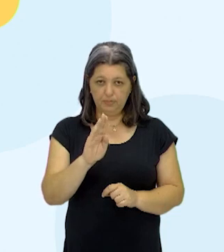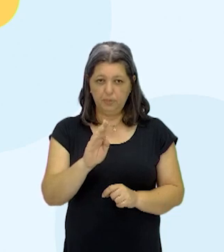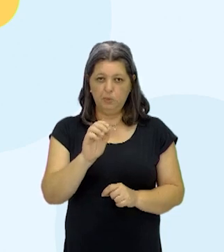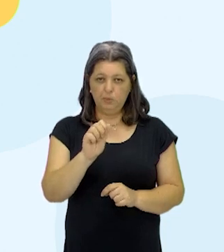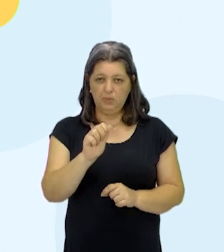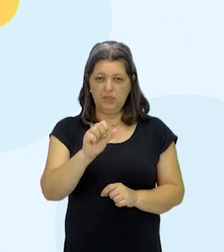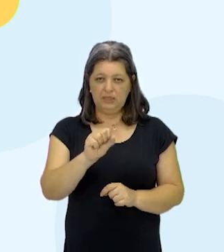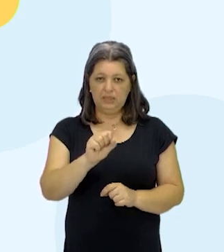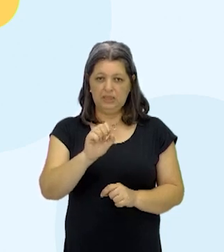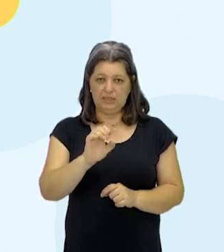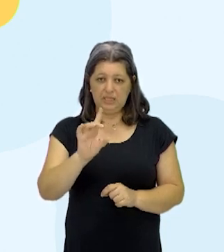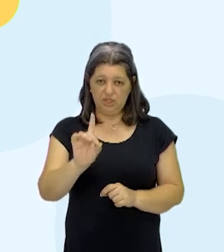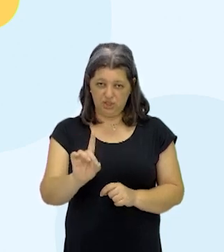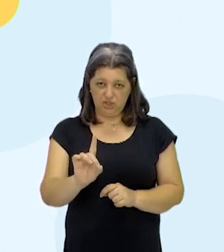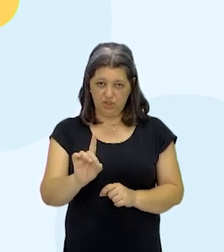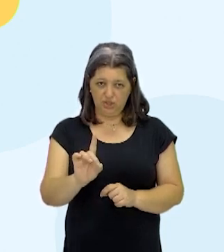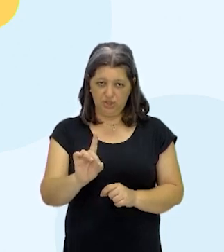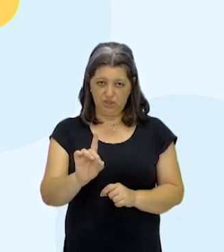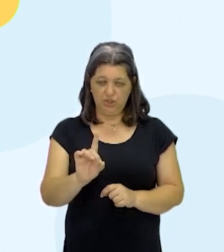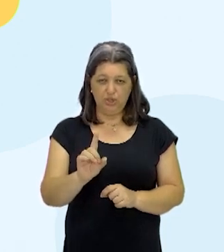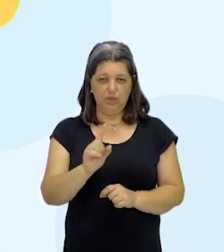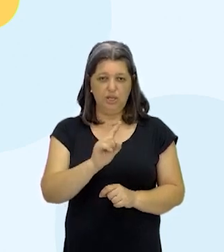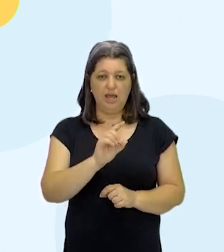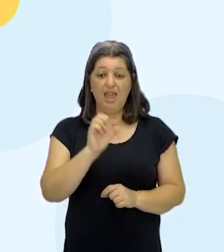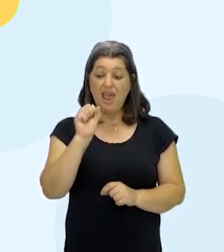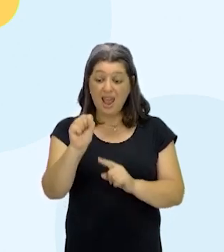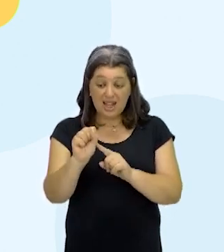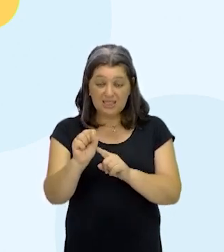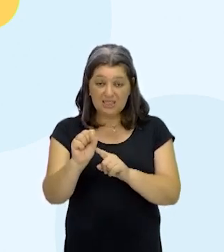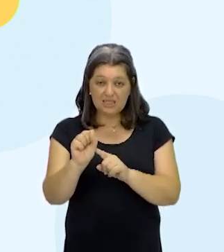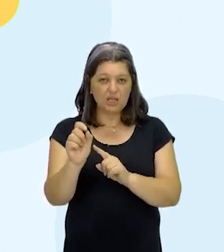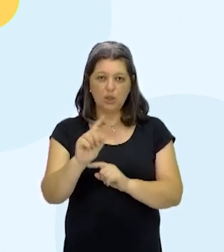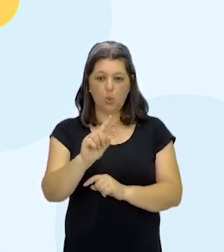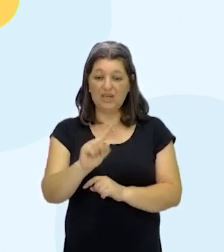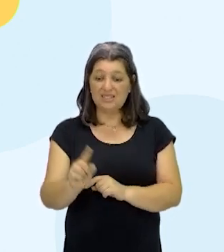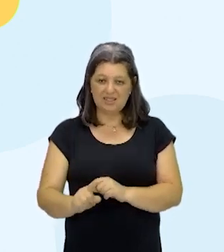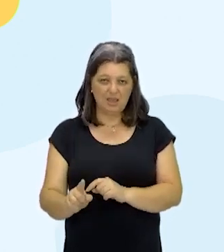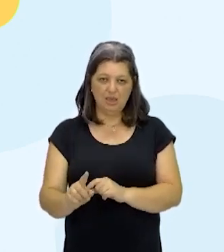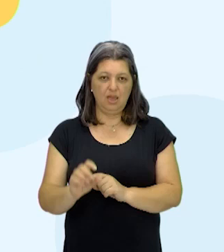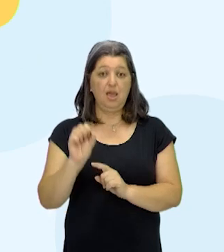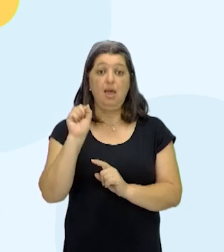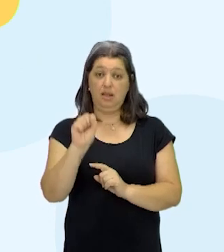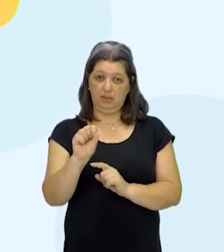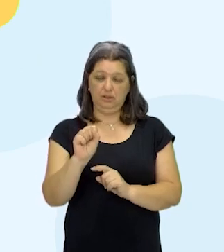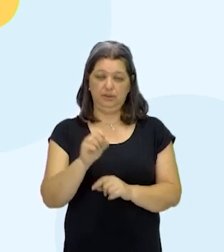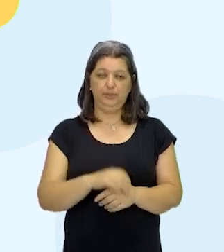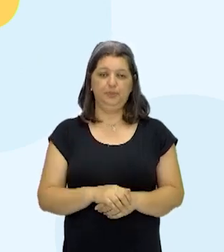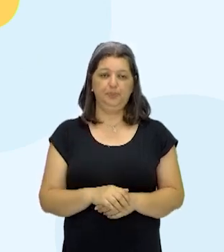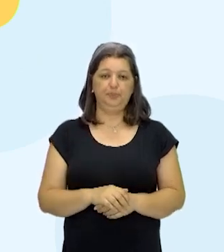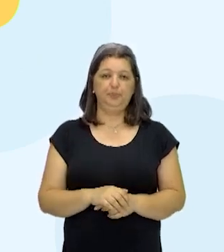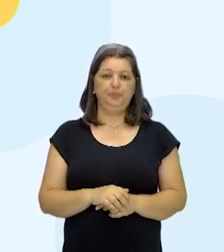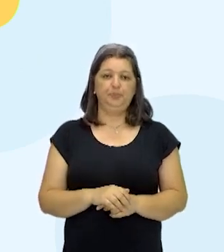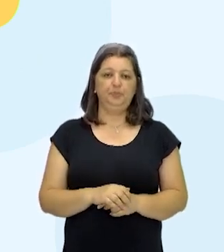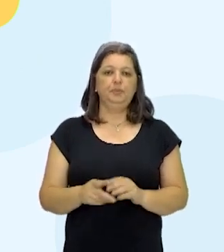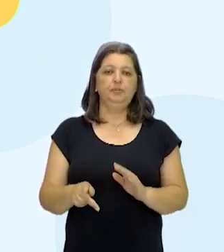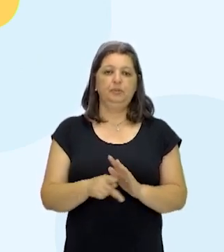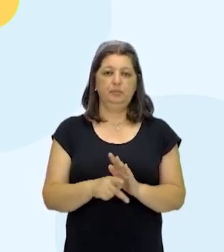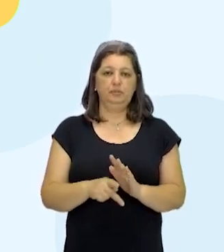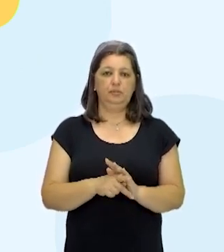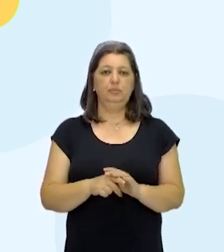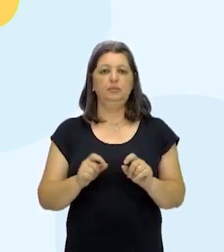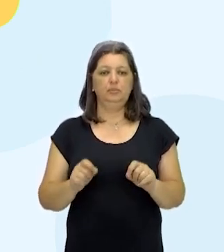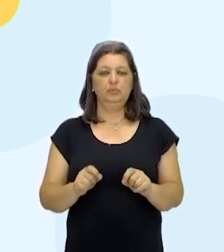É com S e não é com Z, então não é based, é based. Ok? Based on. E a preposição on